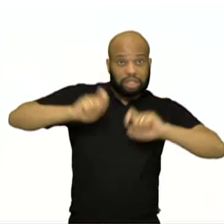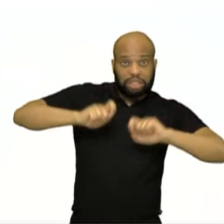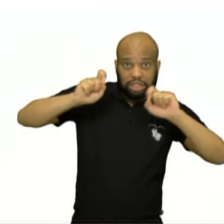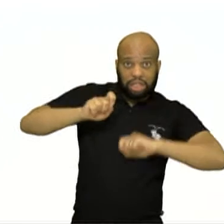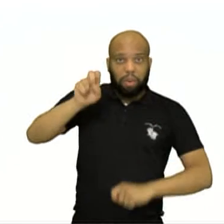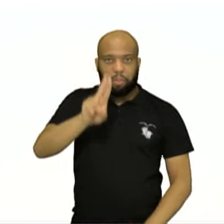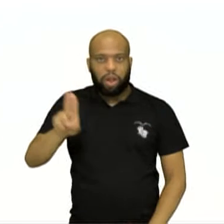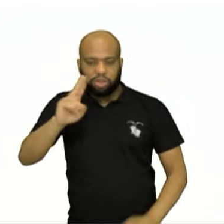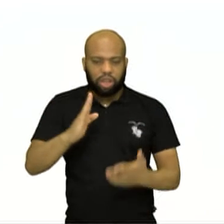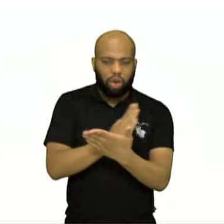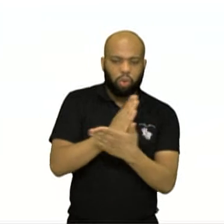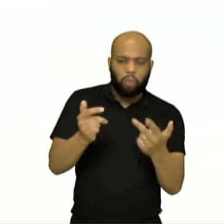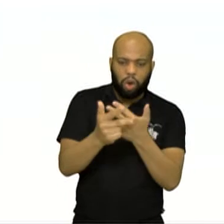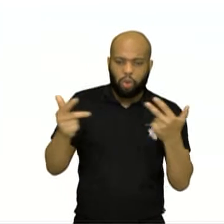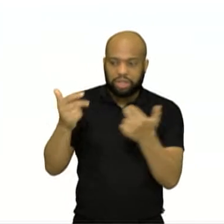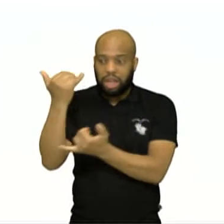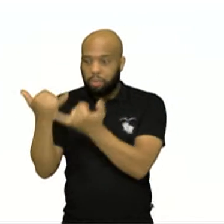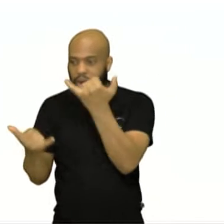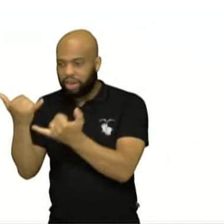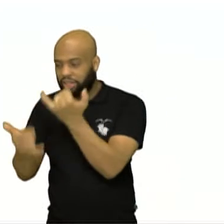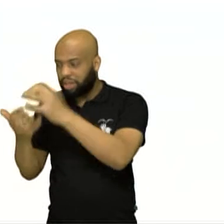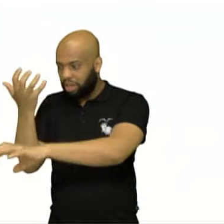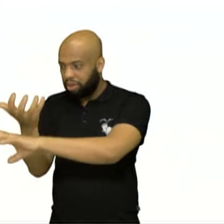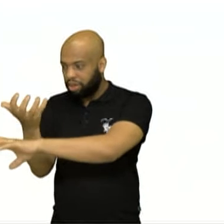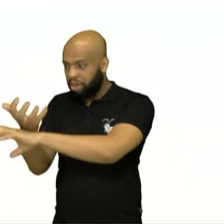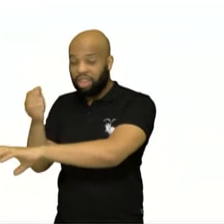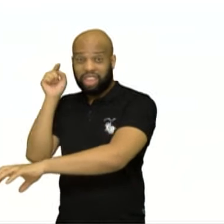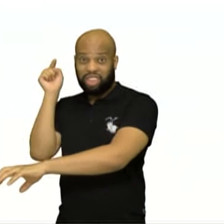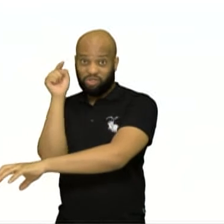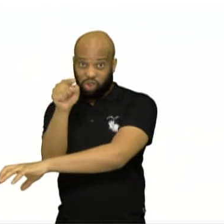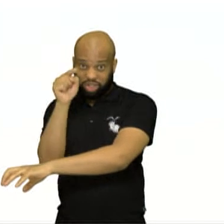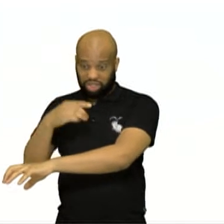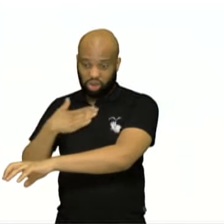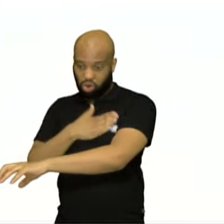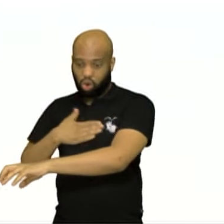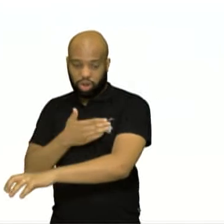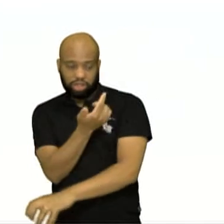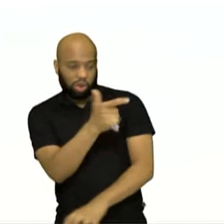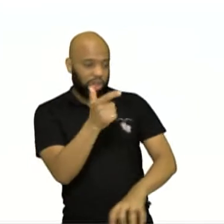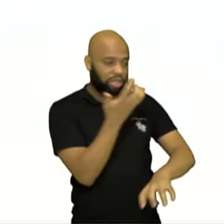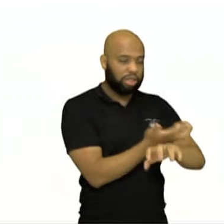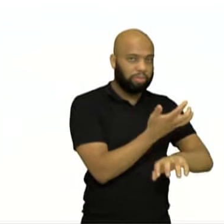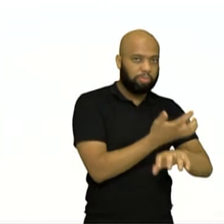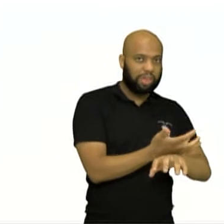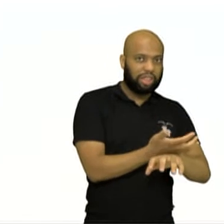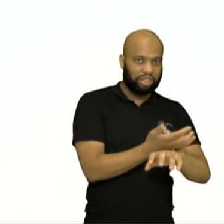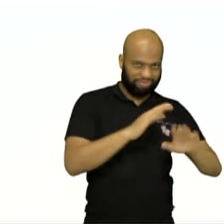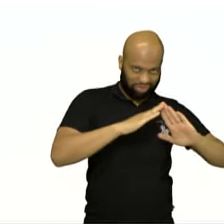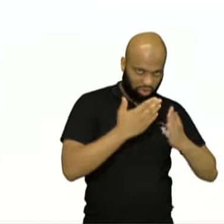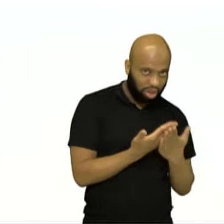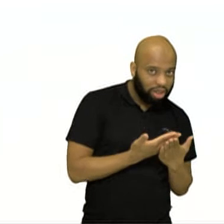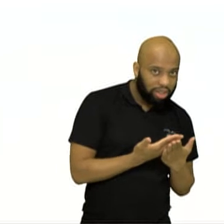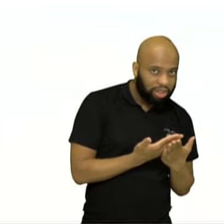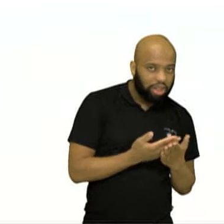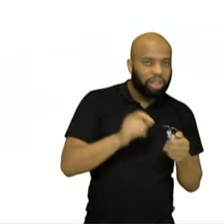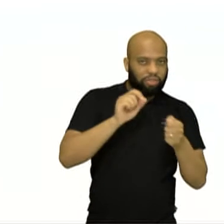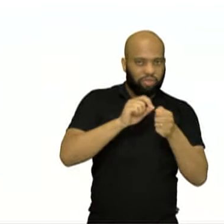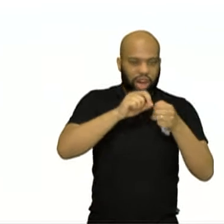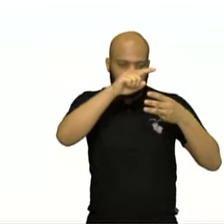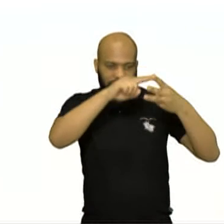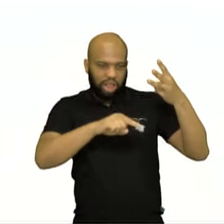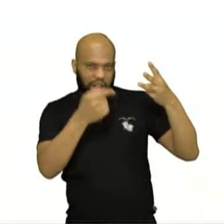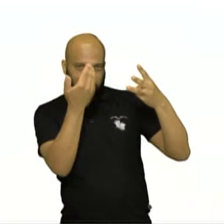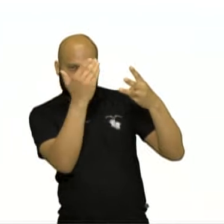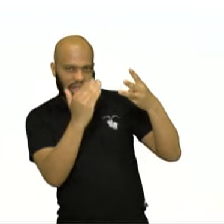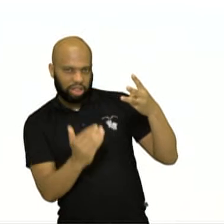aplicar algo parecido dessa disciplina que você tem facilidade para outras disciplinas escolares? Faça reflexão sobre